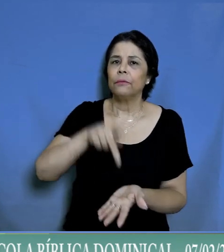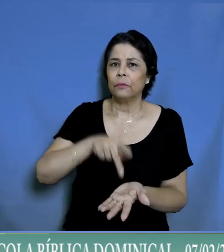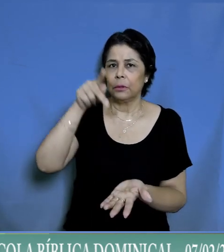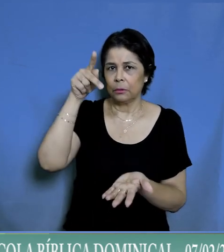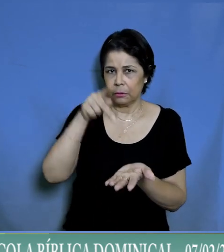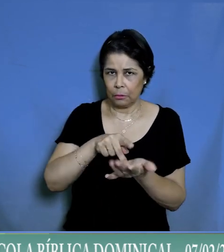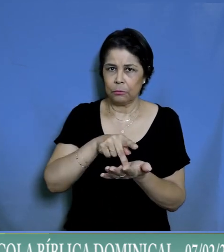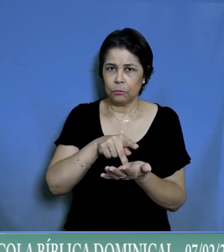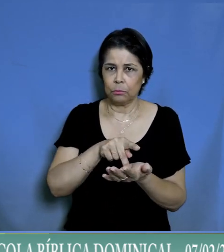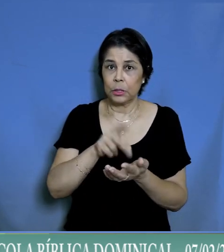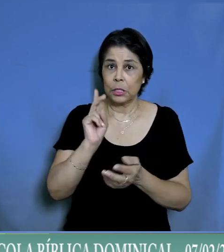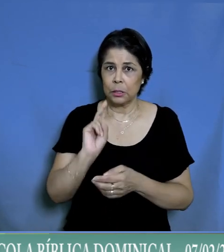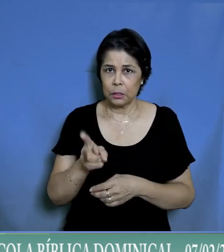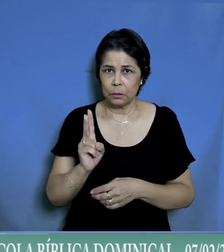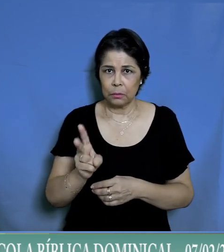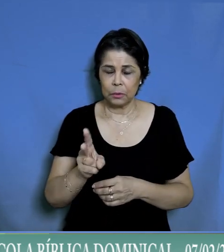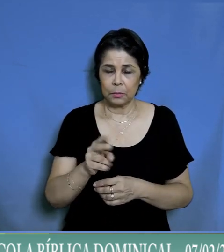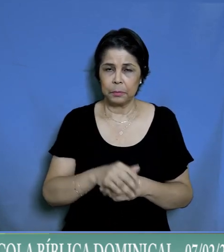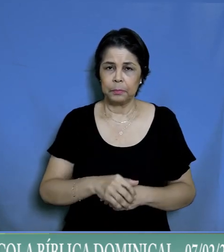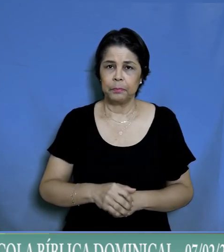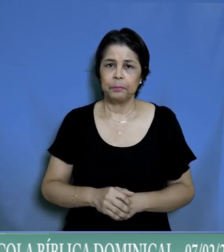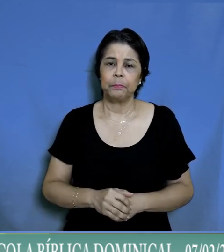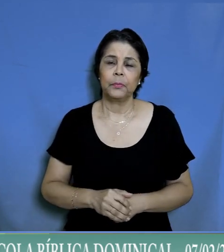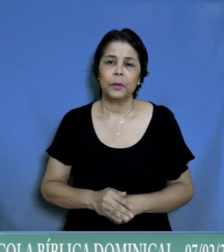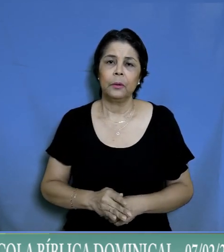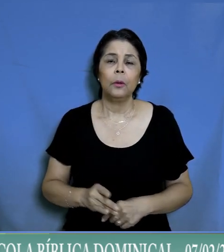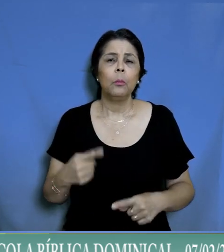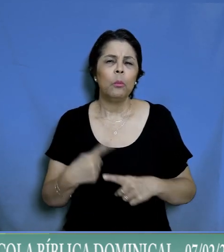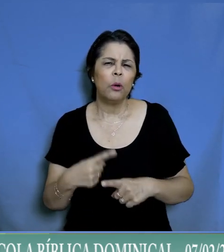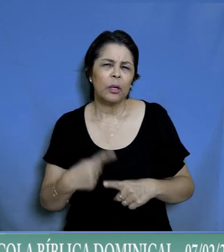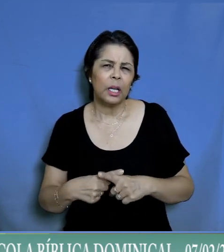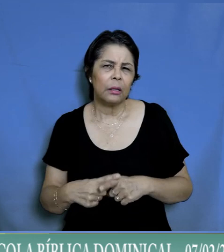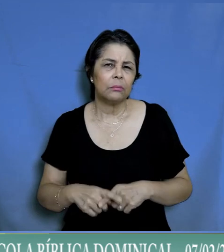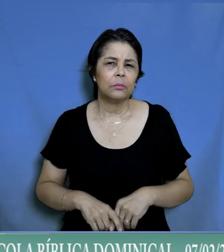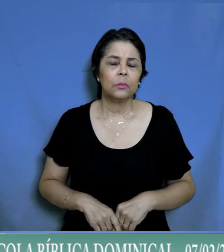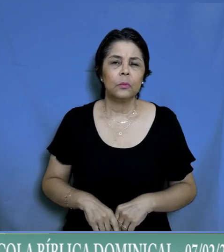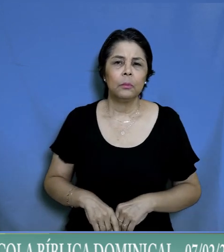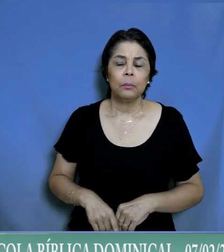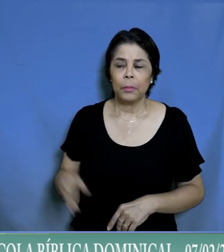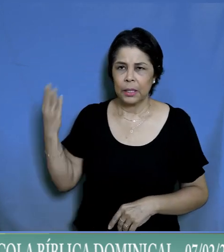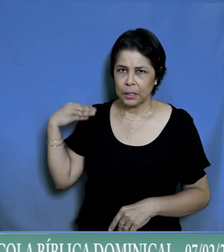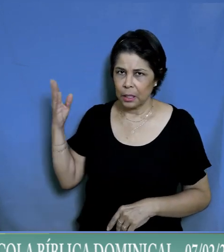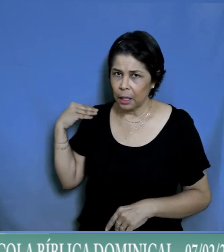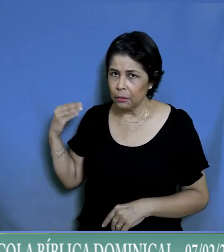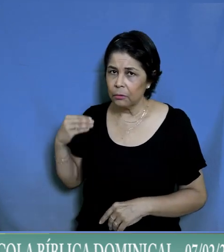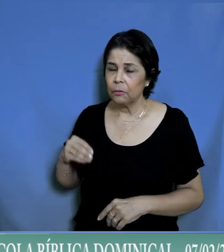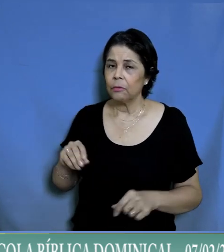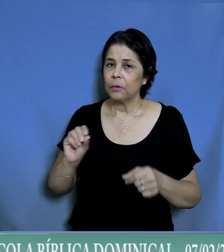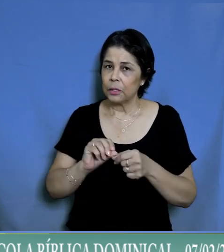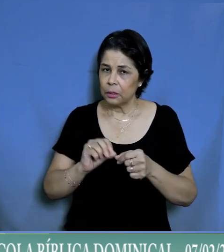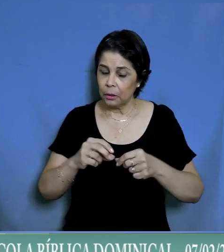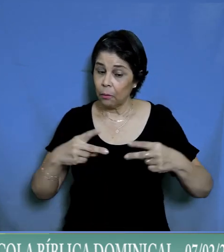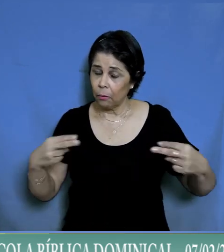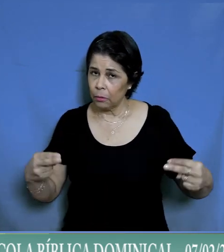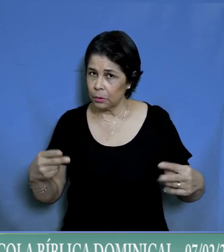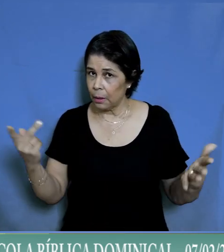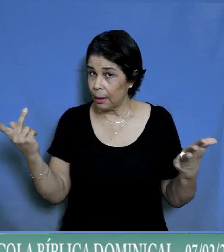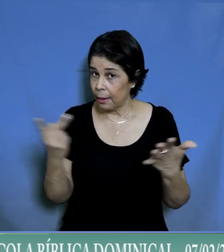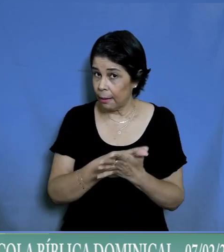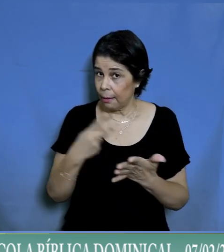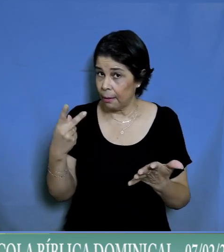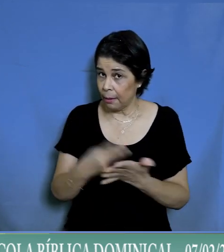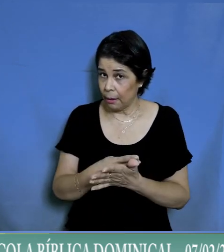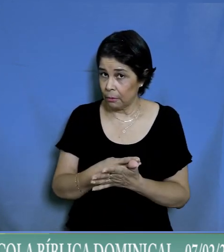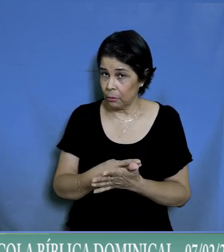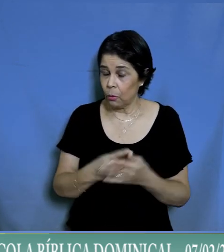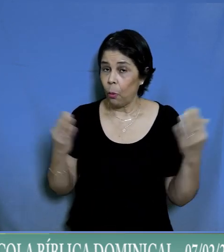que é boa. Quando você termina o seu trabalho, diz, isso foi bom. Não é que você seja melhor do que os outros, mas eu dei o